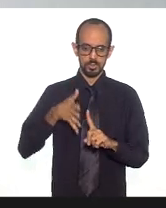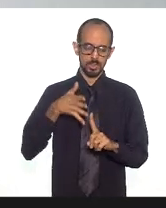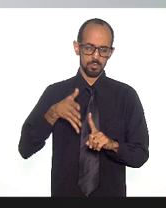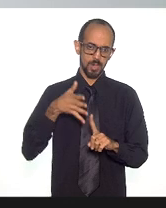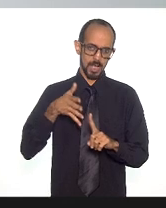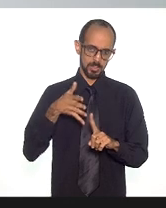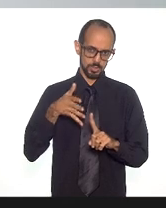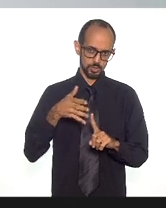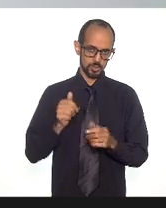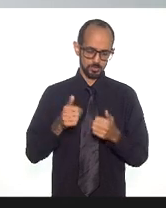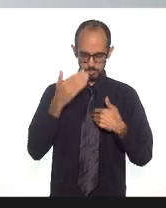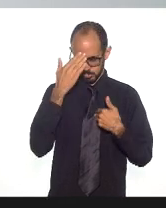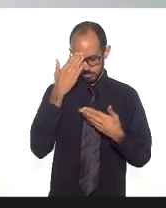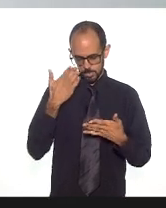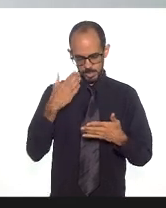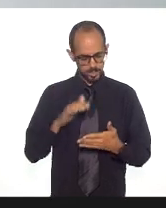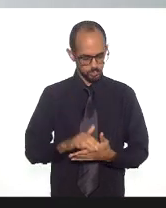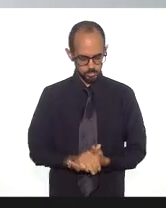alonguei. Obrigado.